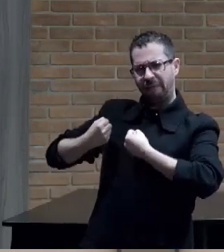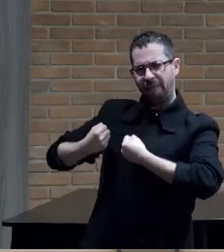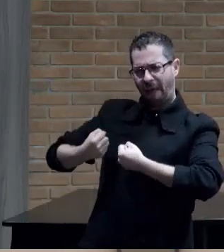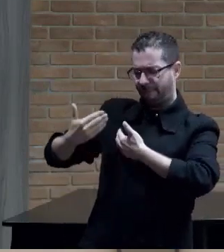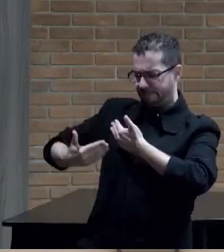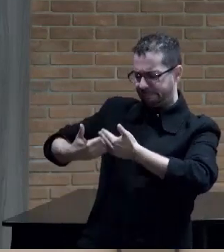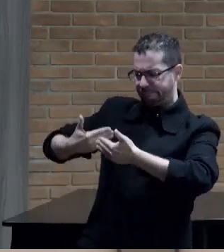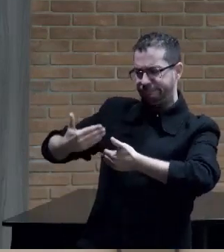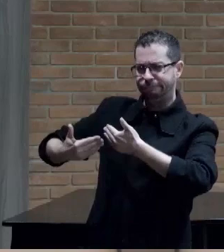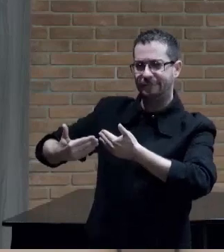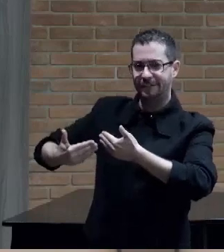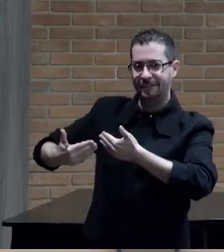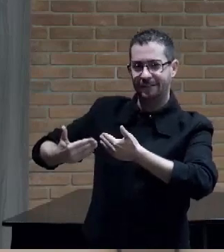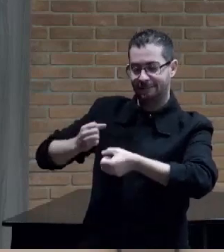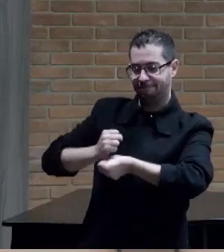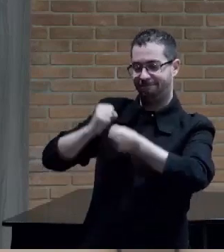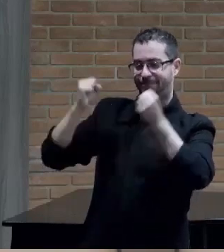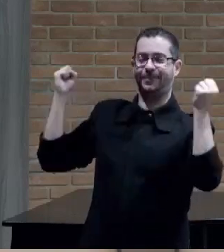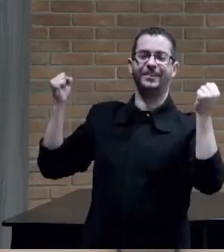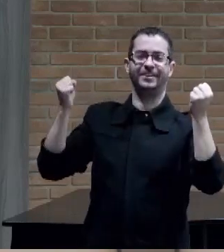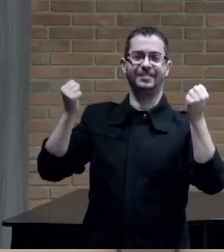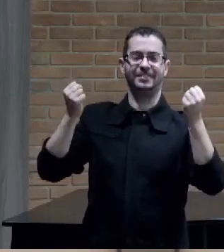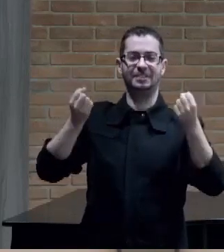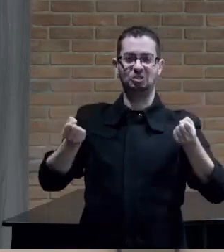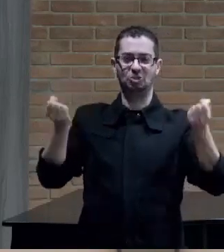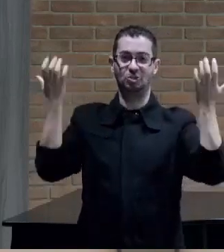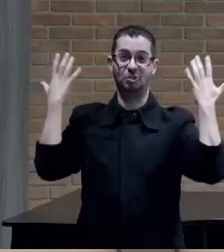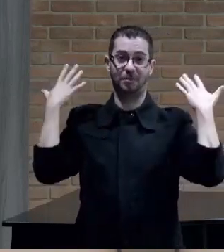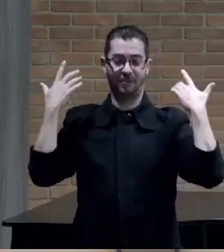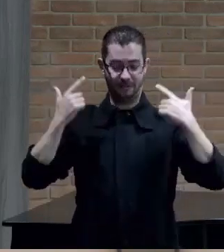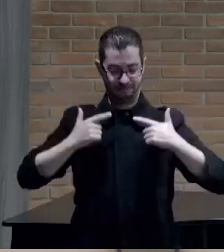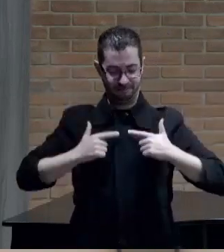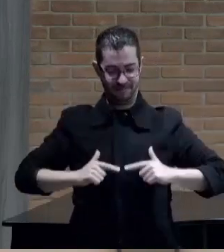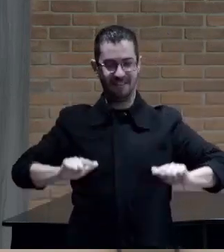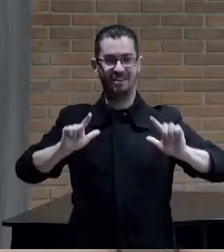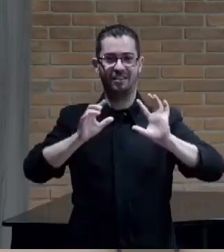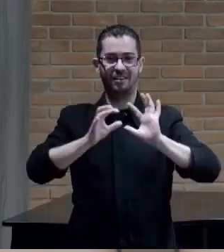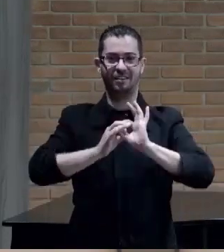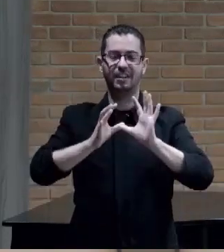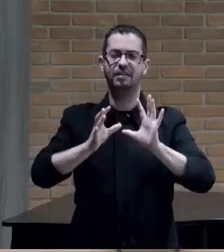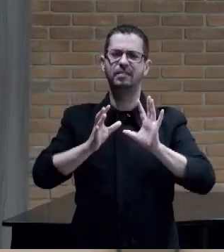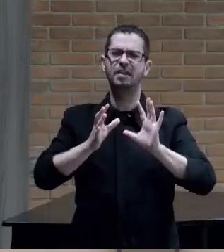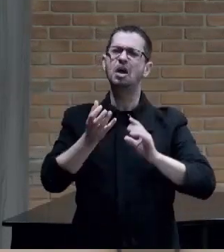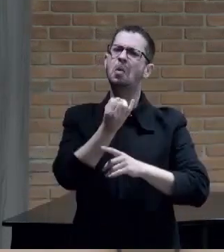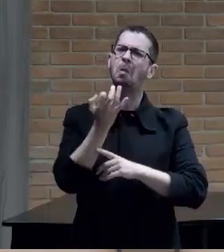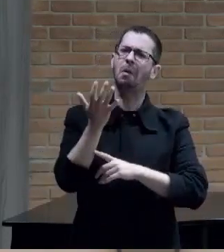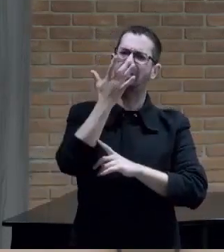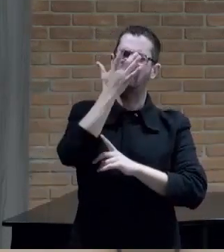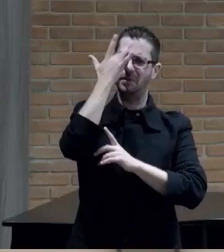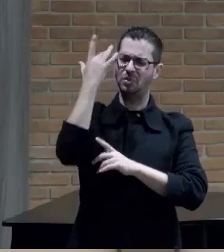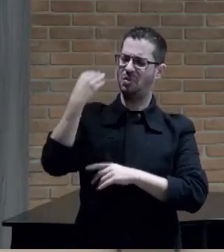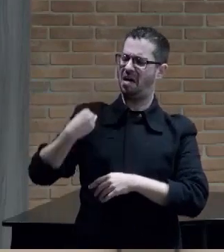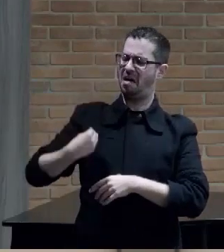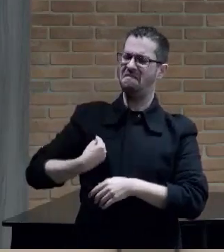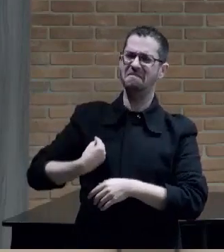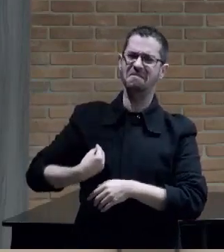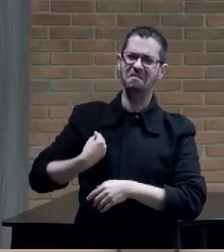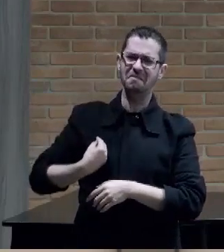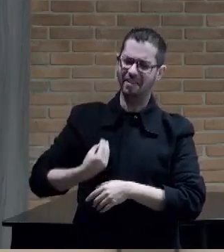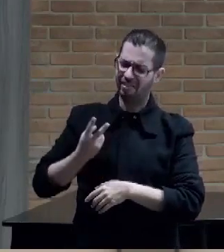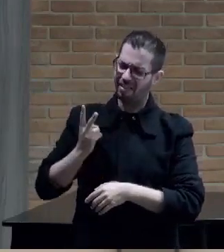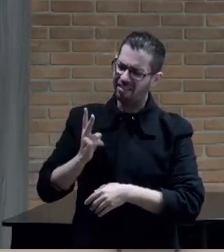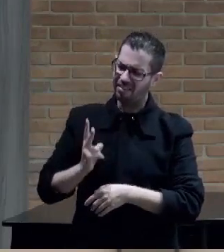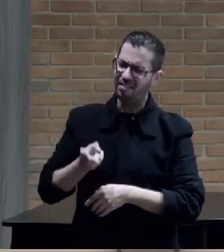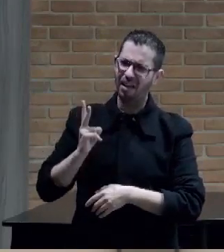Quantas pessoas aqui realmente não vivem ou não estão passando a sua vida inteira oprimidas por